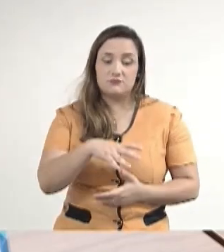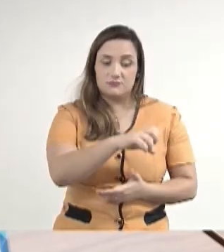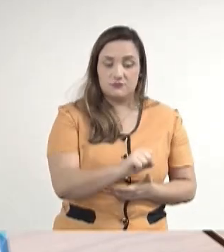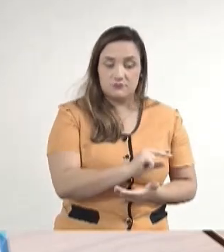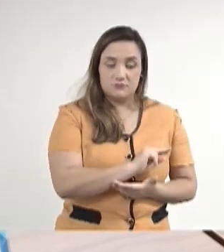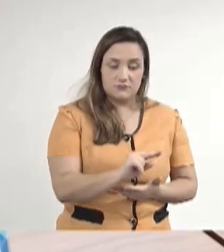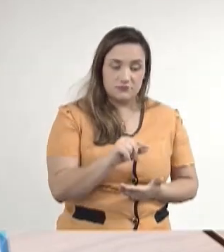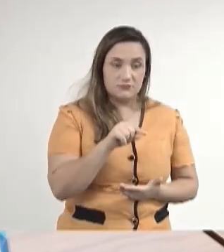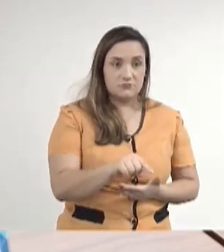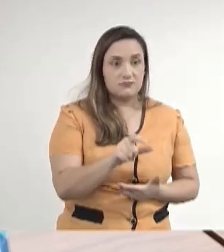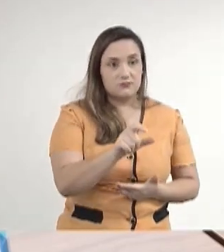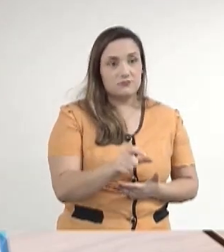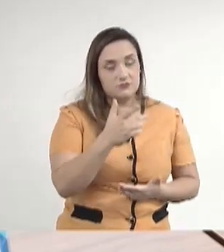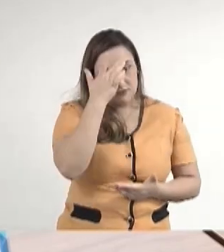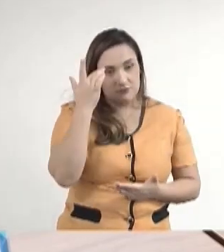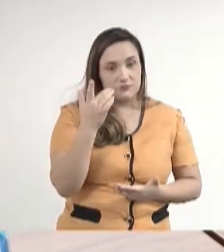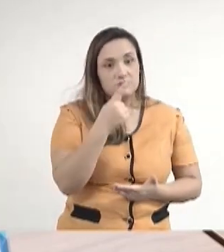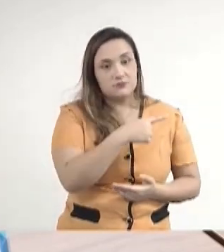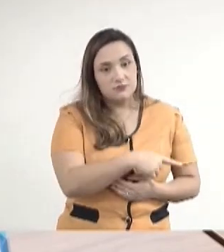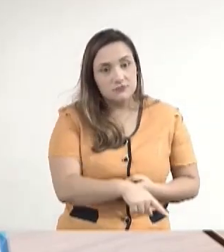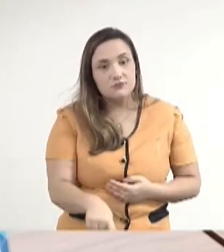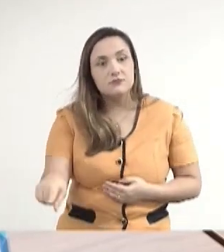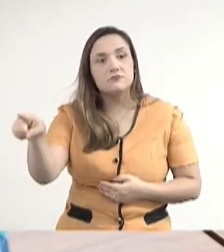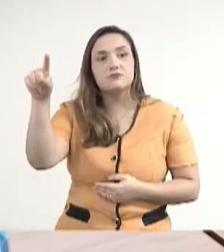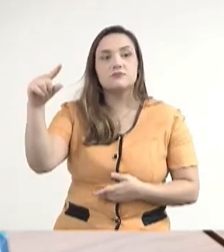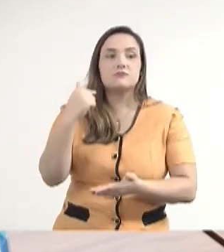dessas pessoas para o cartório,